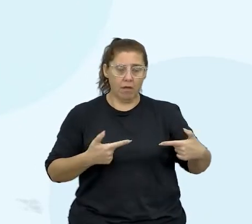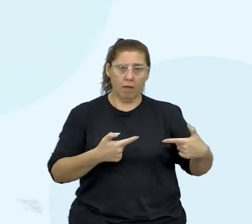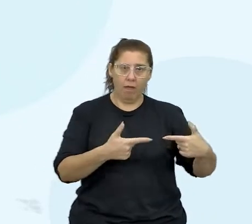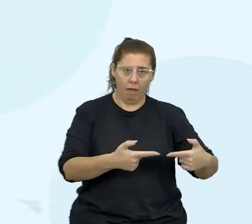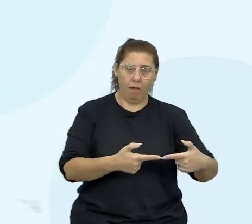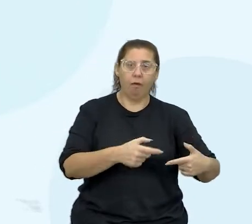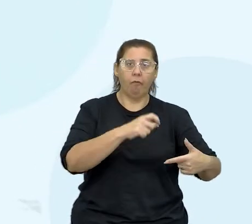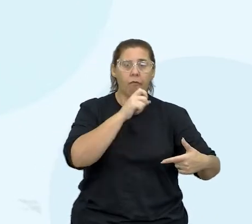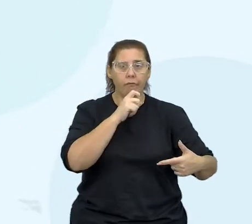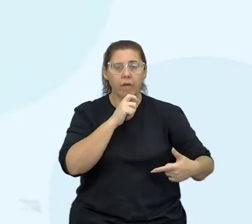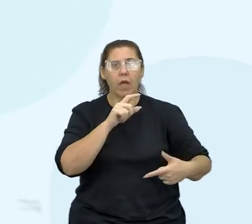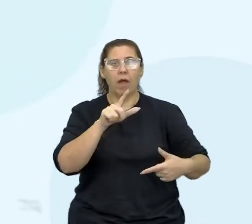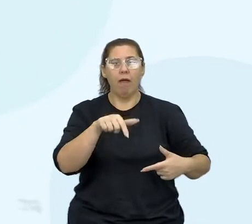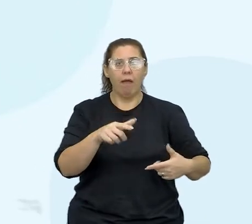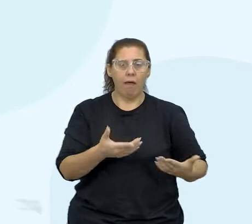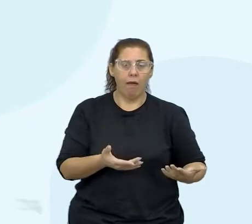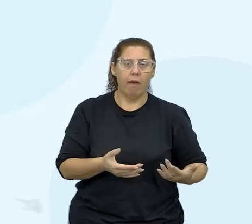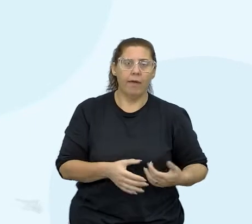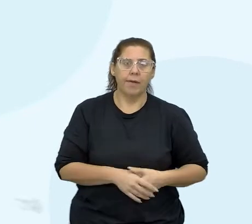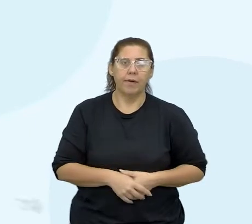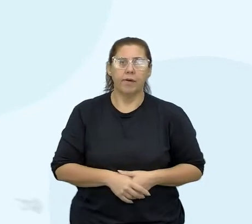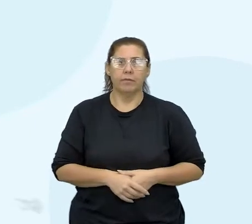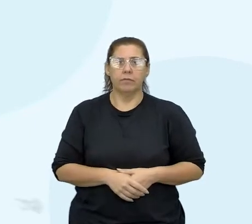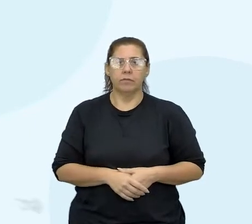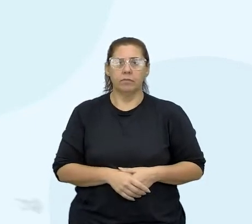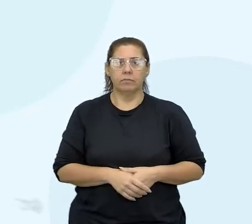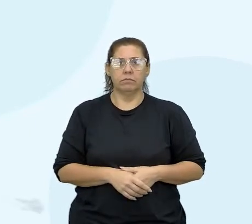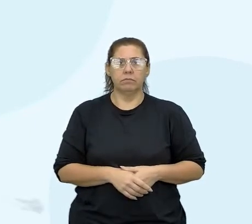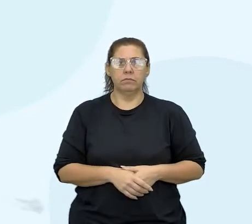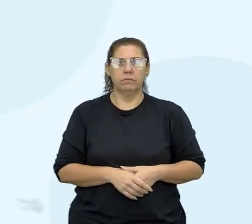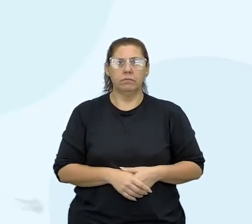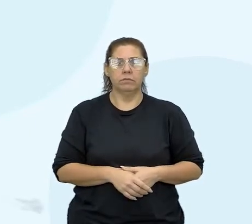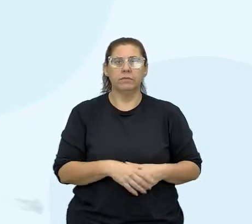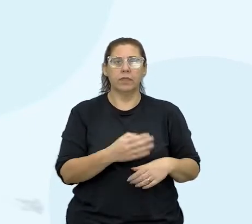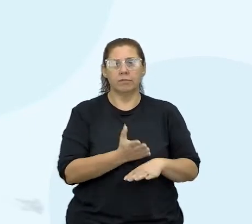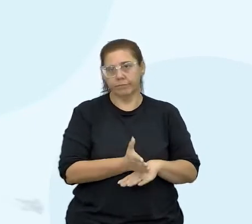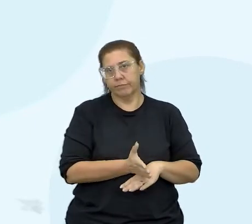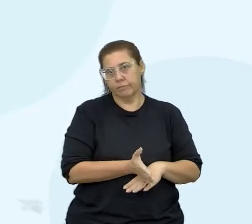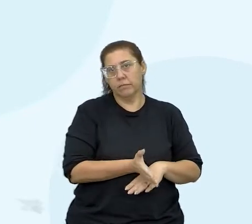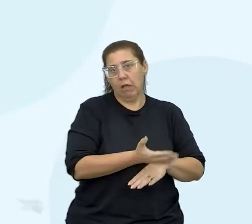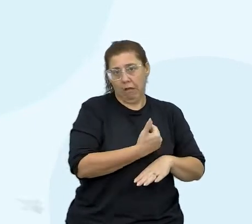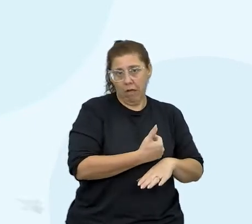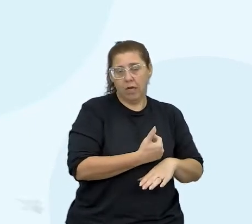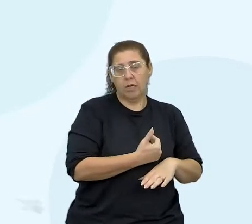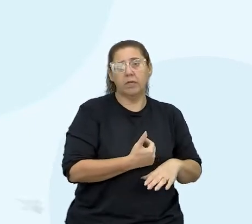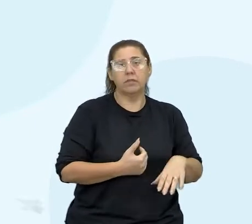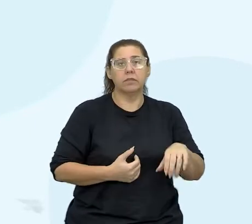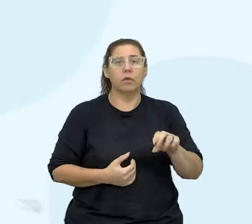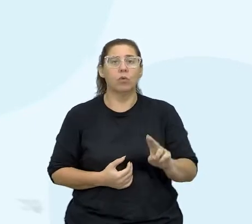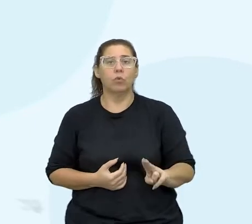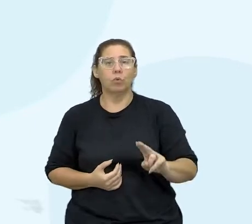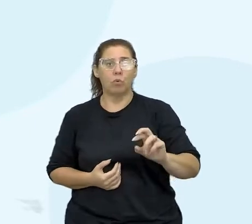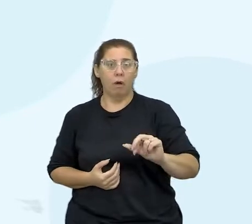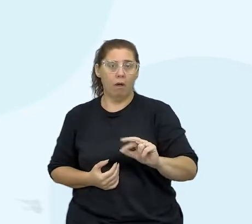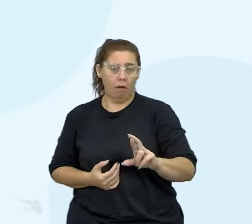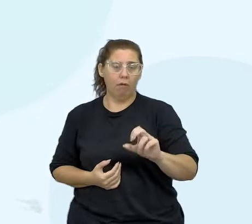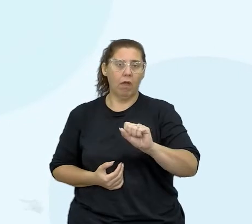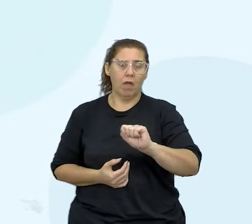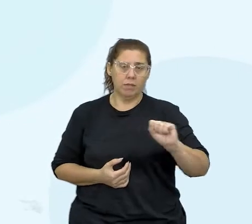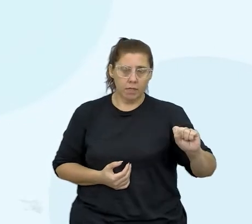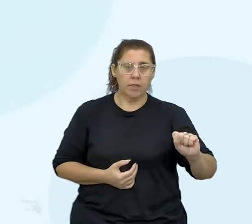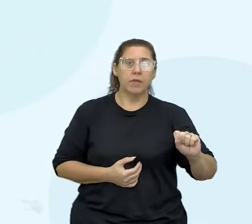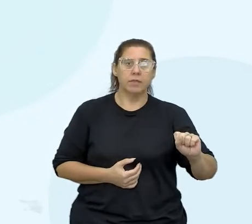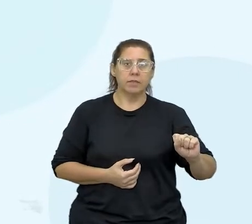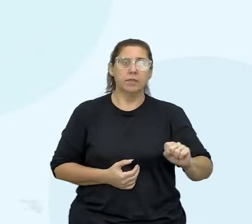Fria, era, vamos dizer, a antagonista, né, da União Soviética, a Rússia foi lá